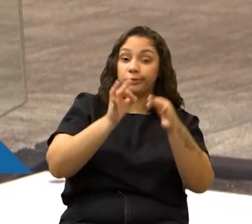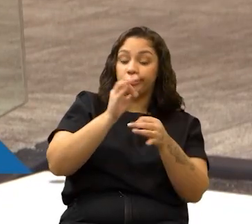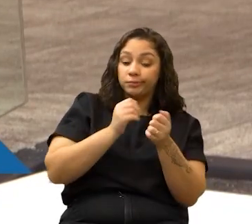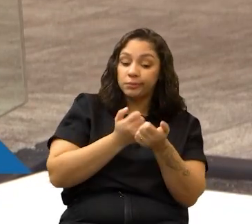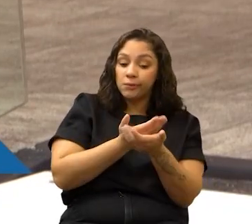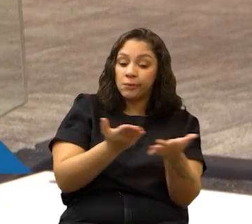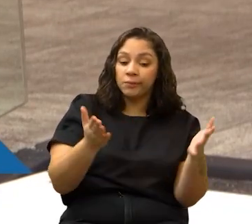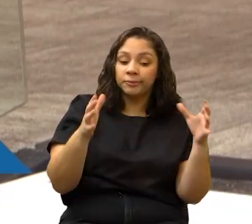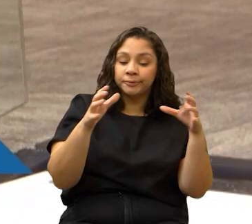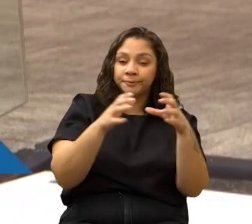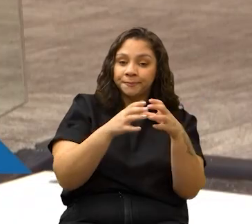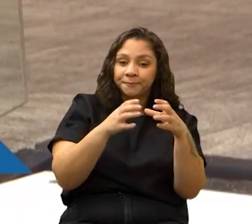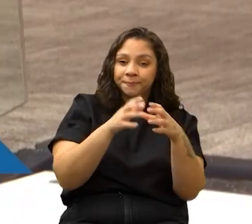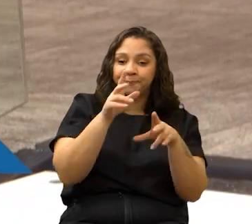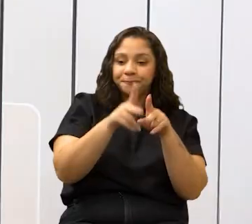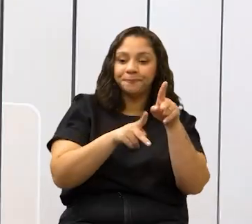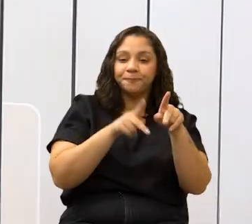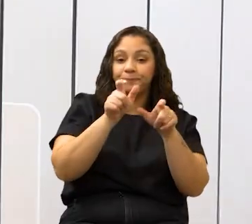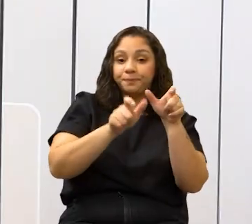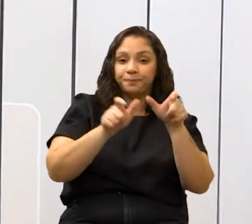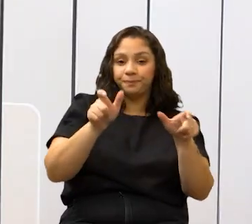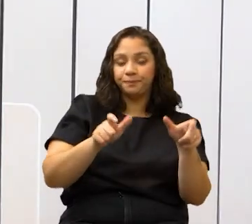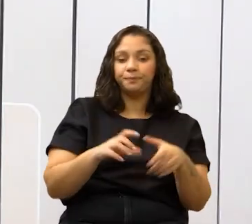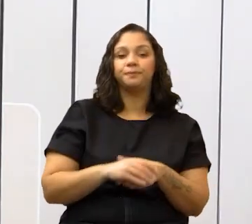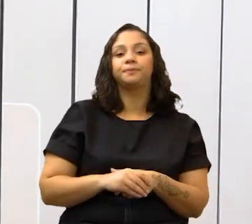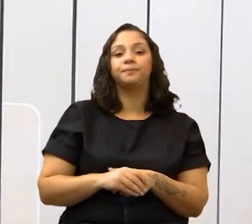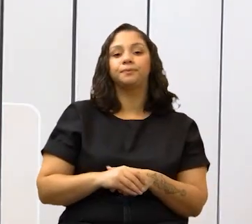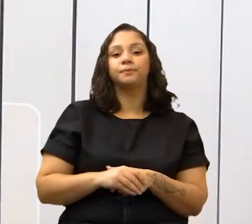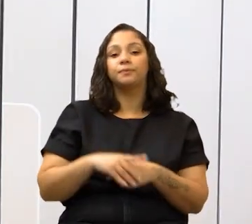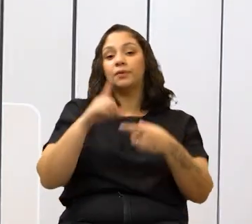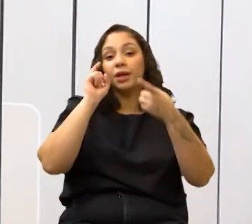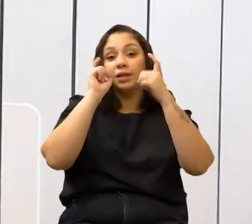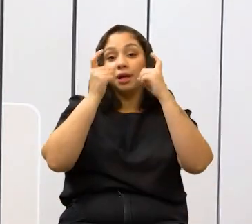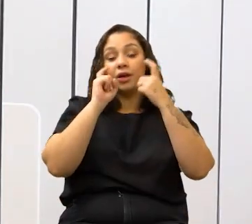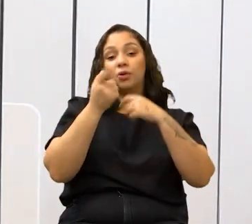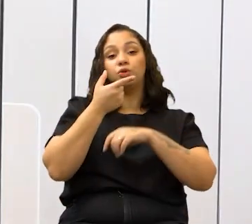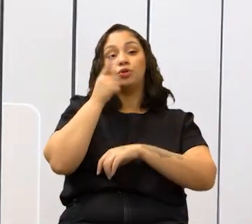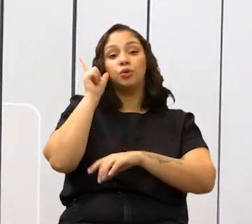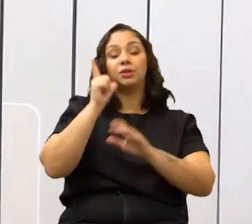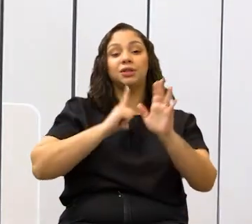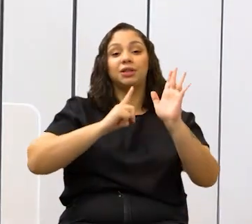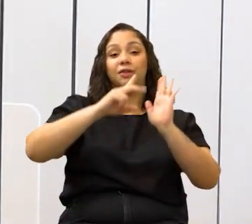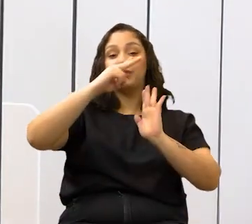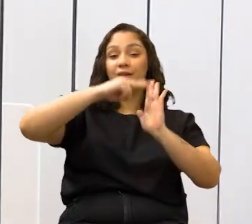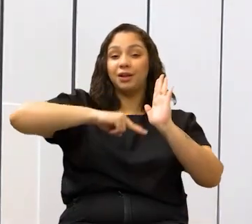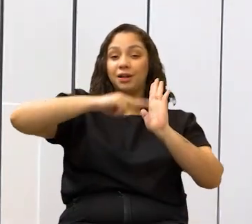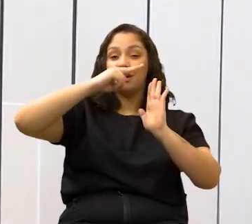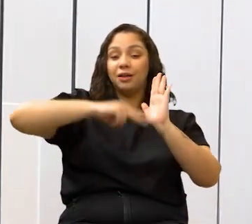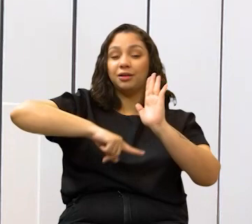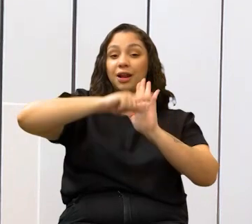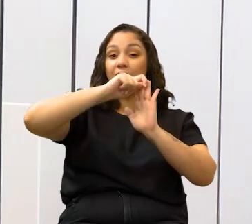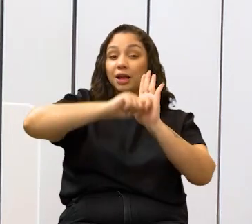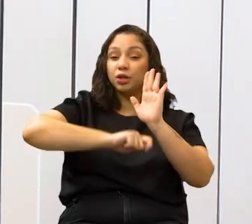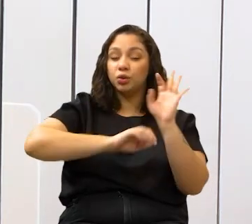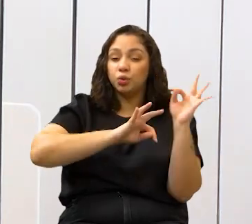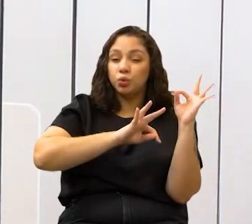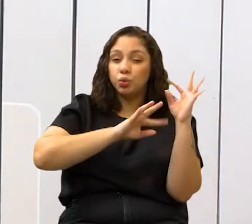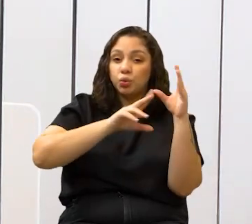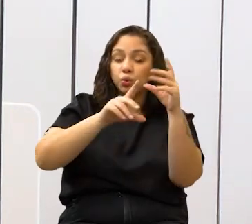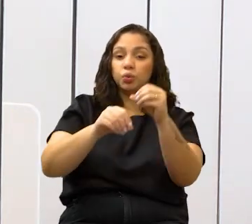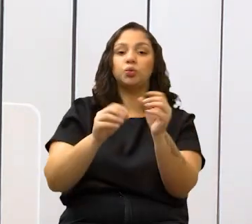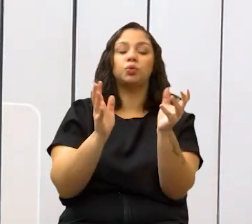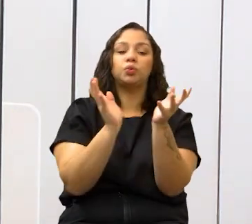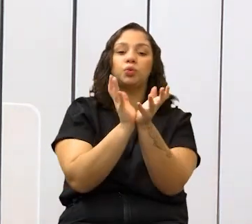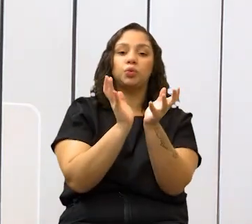a essas pessoas. Olha, na reunião ordinária de ontem foi lido o relatório na íntegra